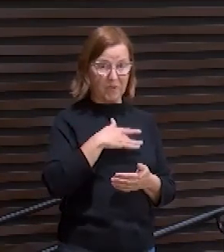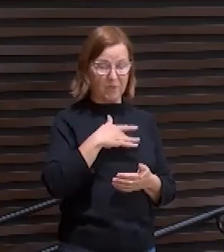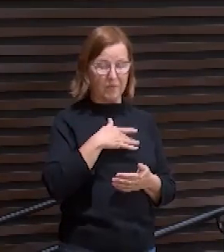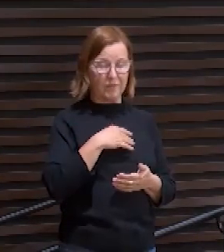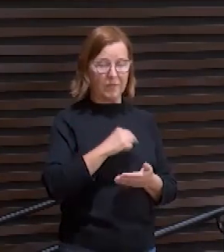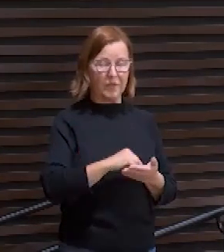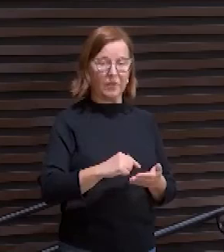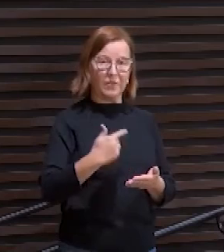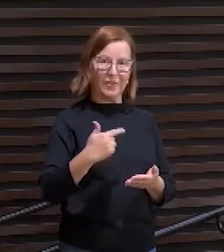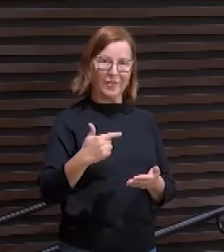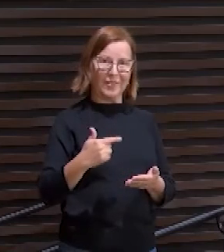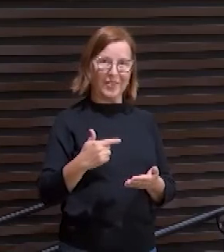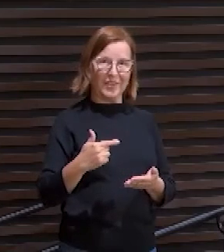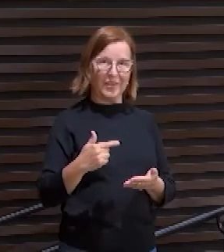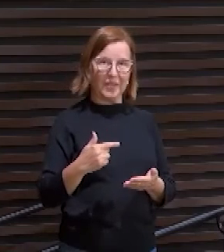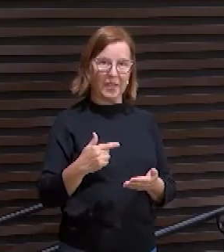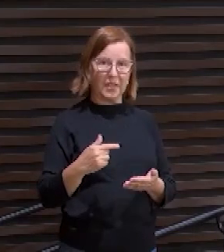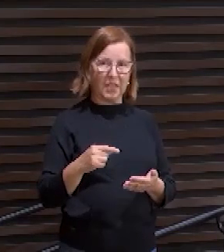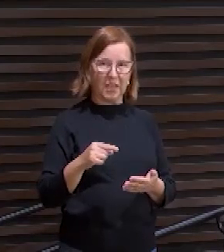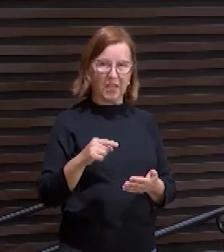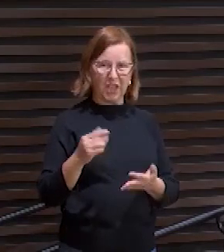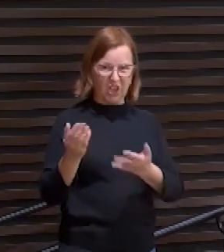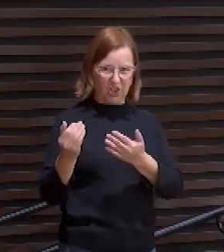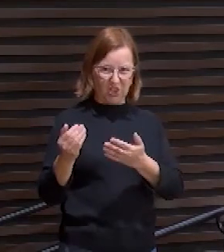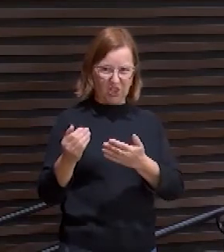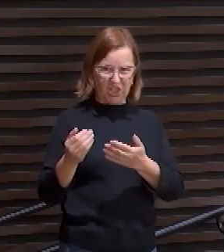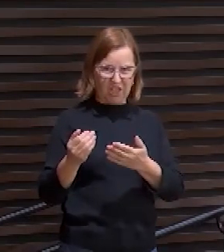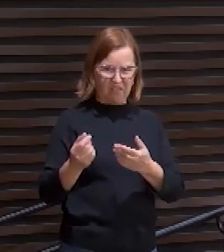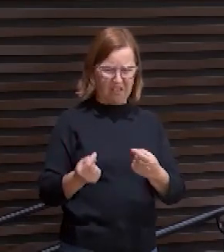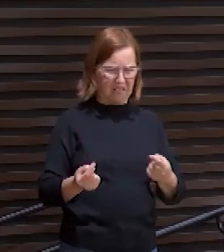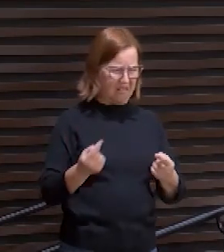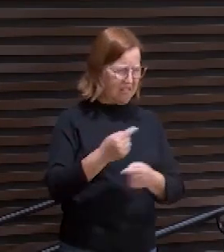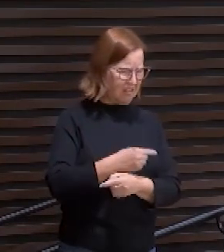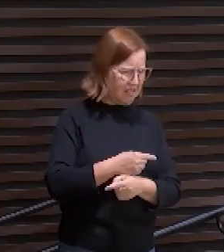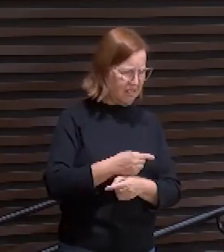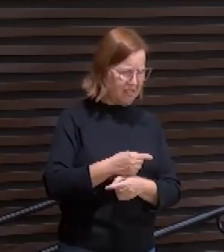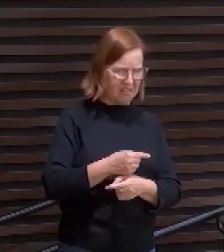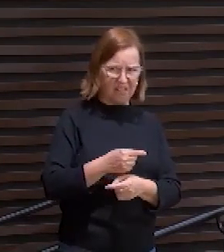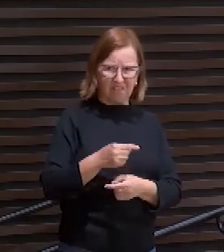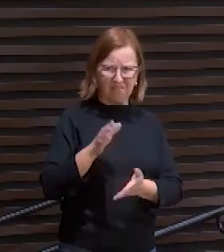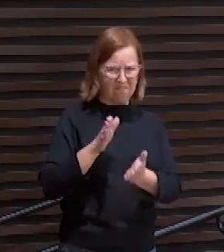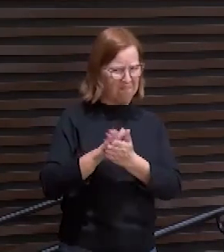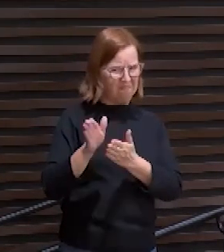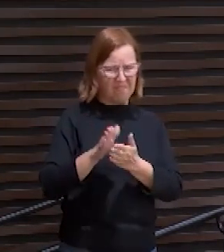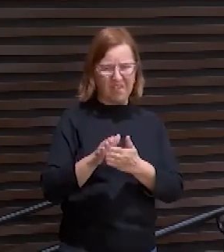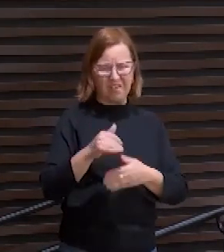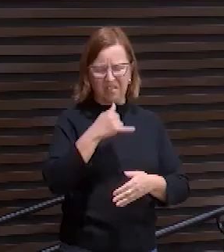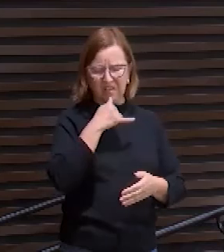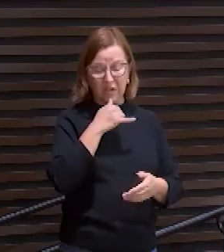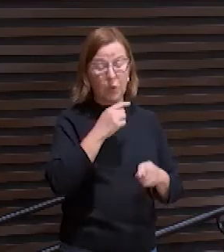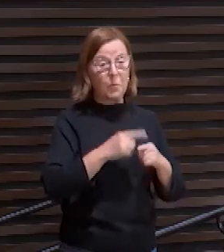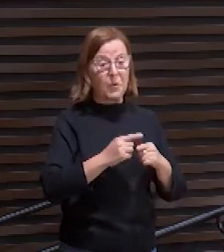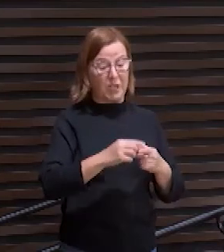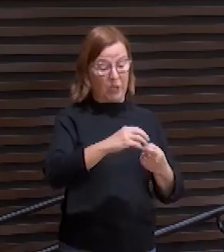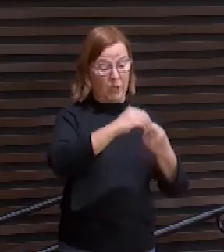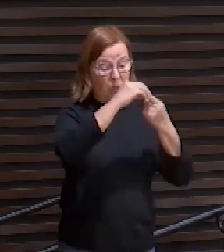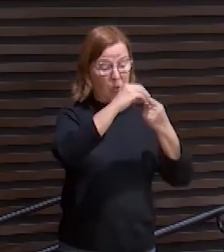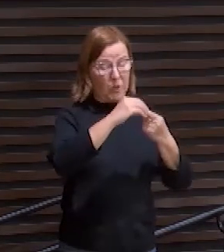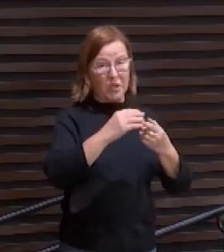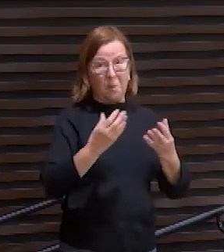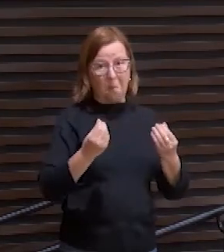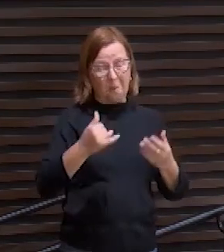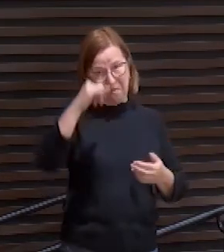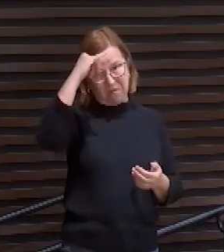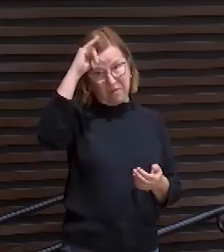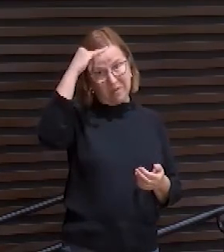22, ele, porém, contrariado com esta palavra, retirou-se triste, porque era dono de muitas propriedades. A tragédia